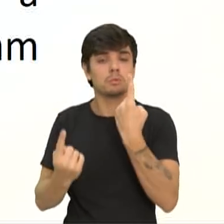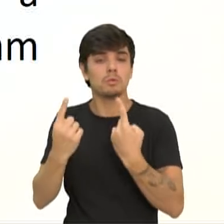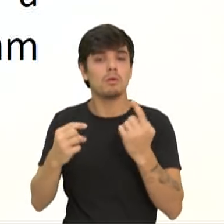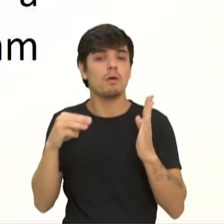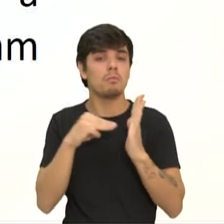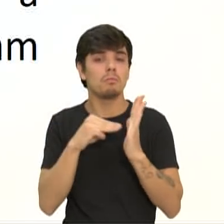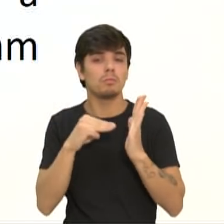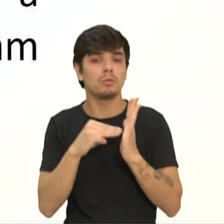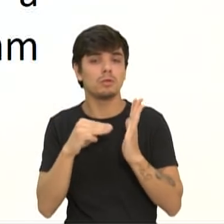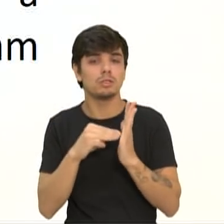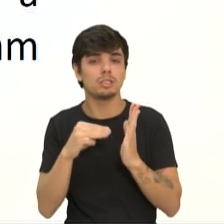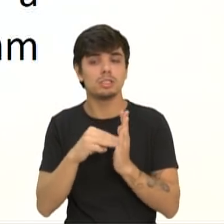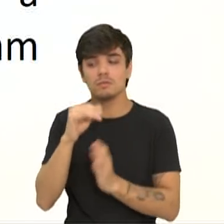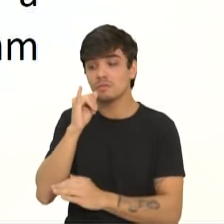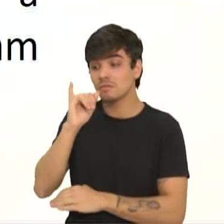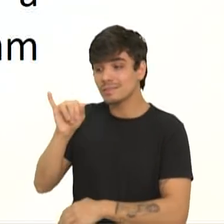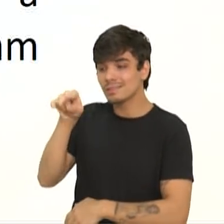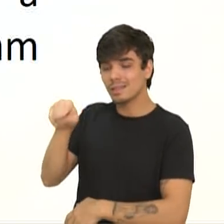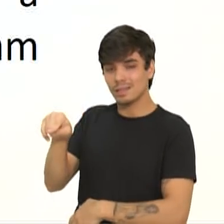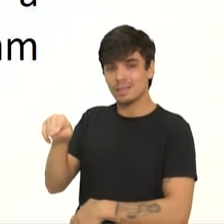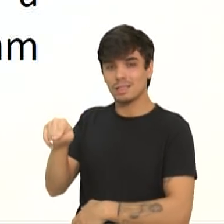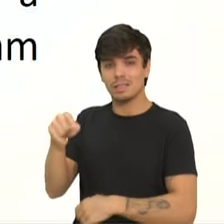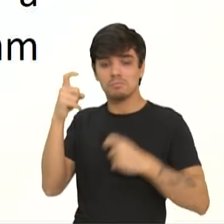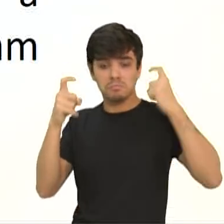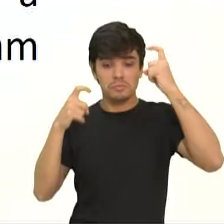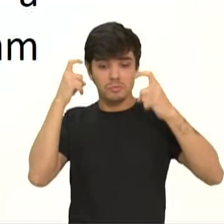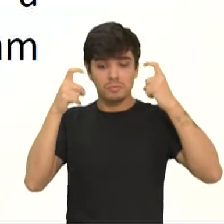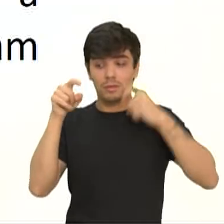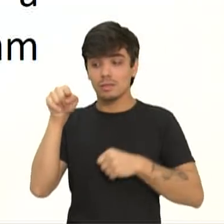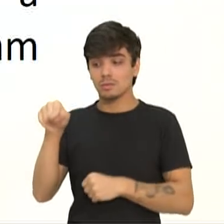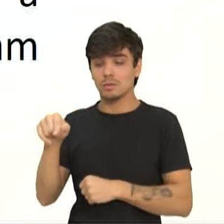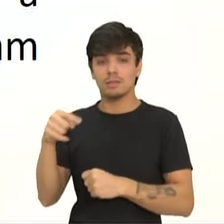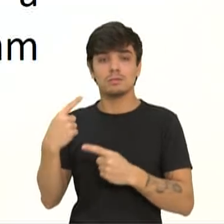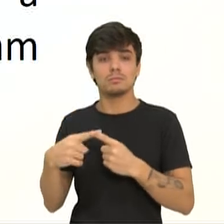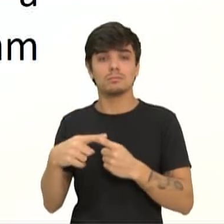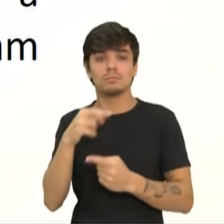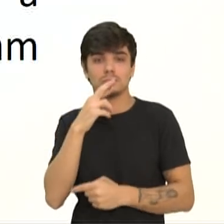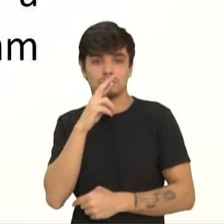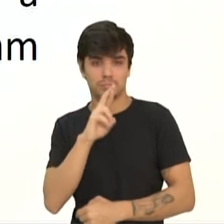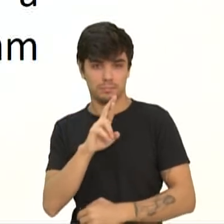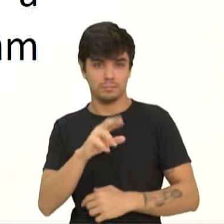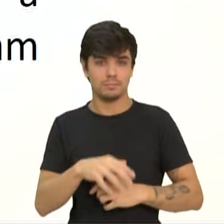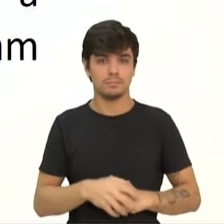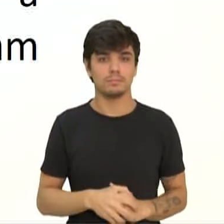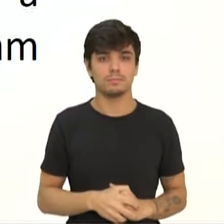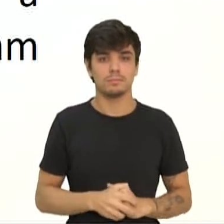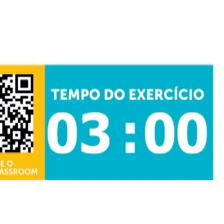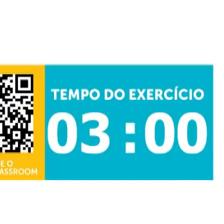madrinha fazer esse aviso, ter essa preocupação com os primos? Responda.